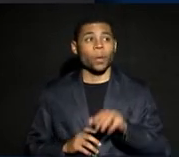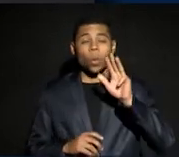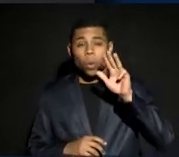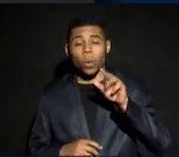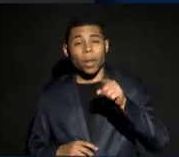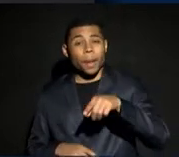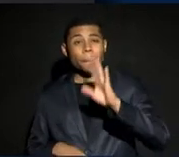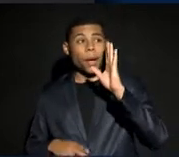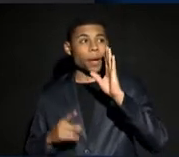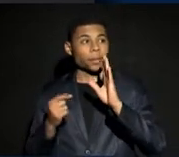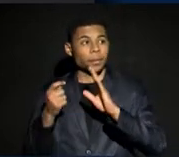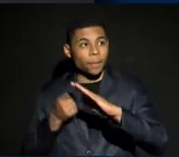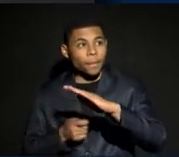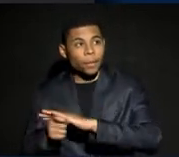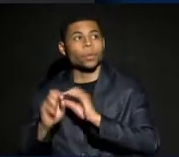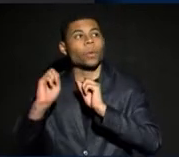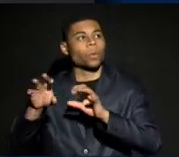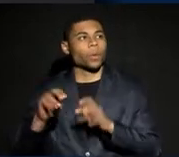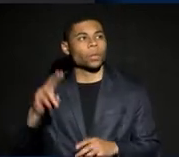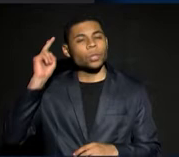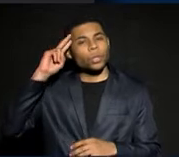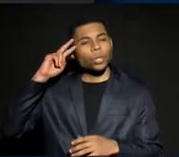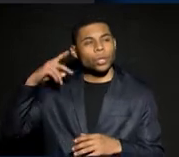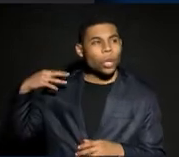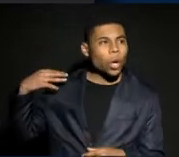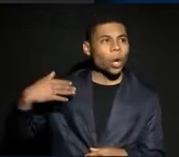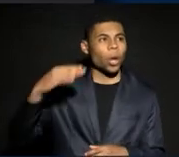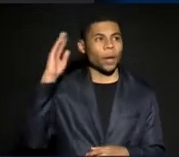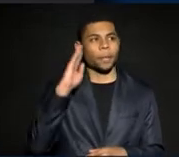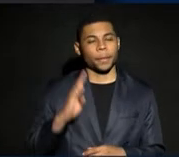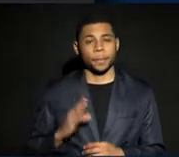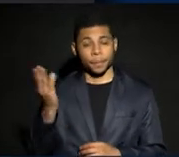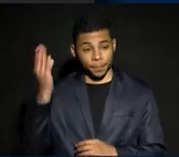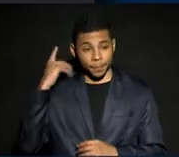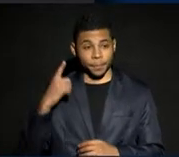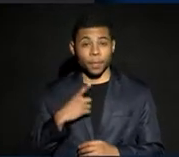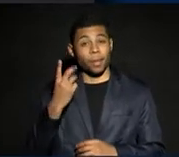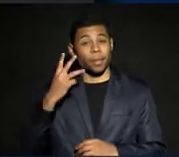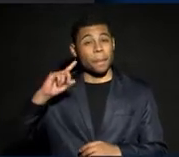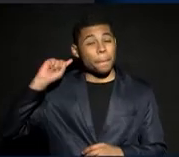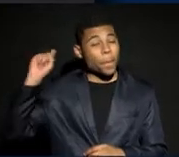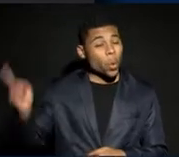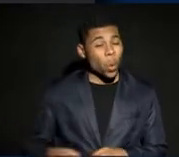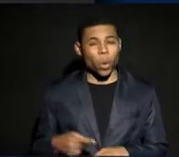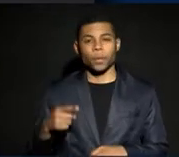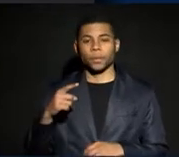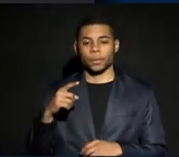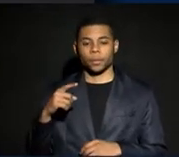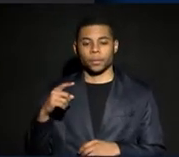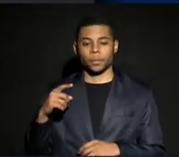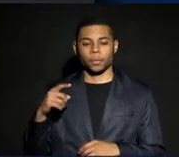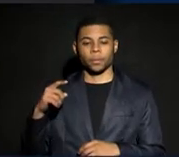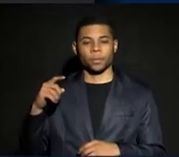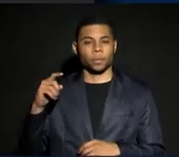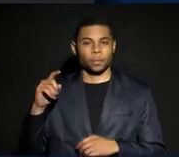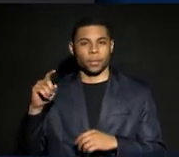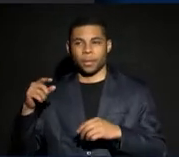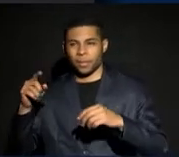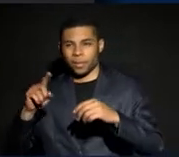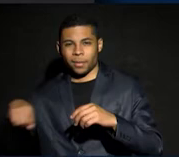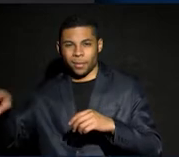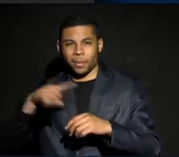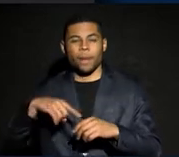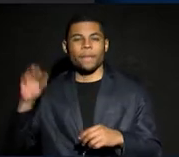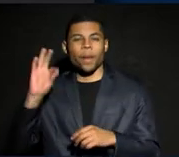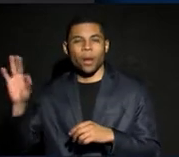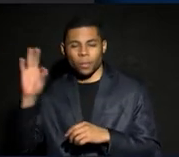investiu na educação, na história do Brasil. Nós tínhamos 3 milhões de universitários, estamos 8,5 milhões